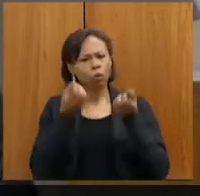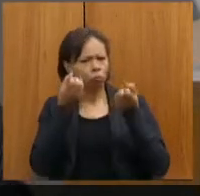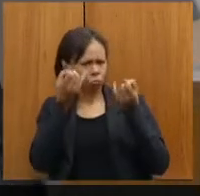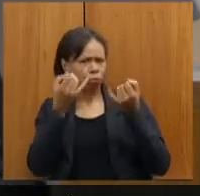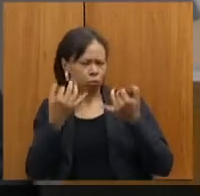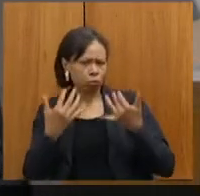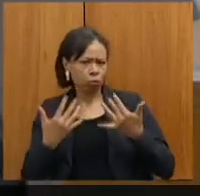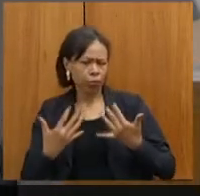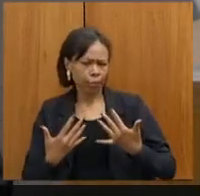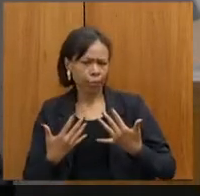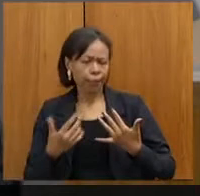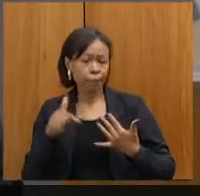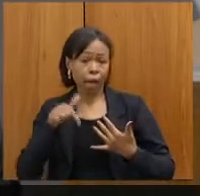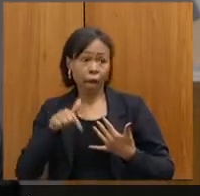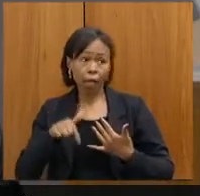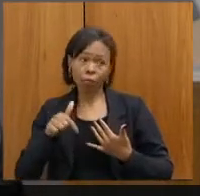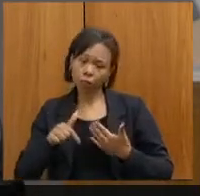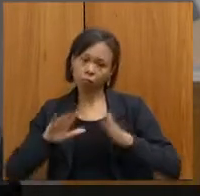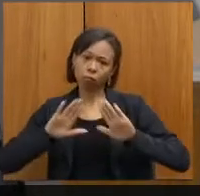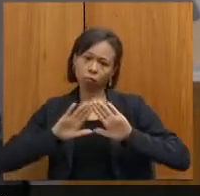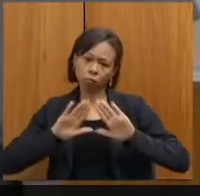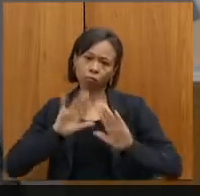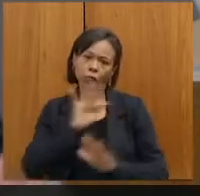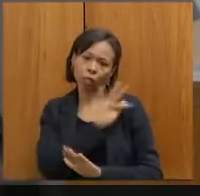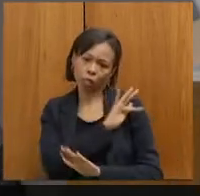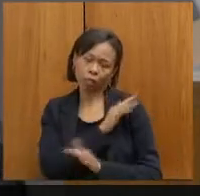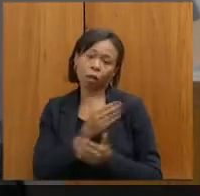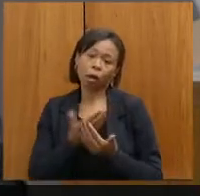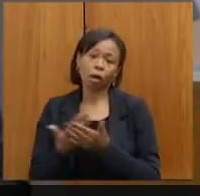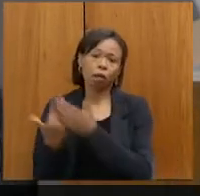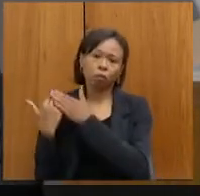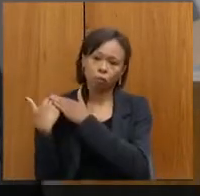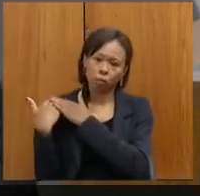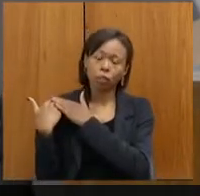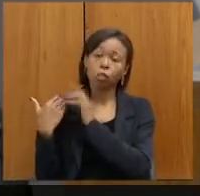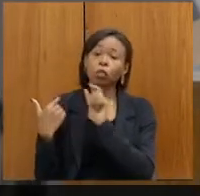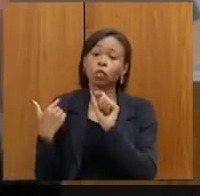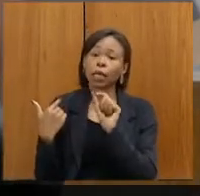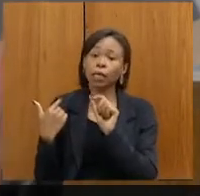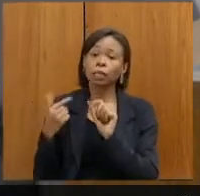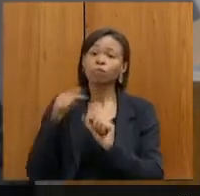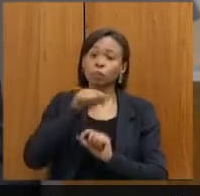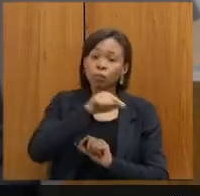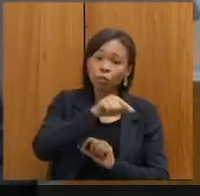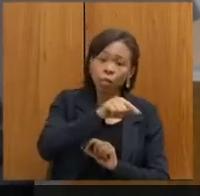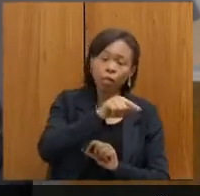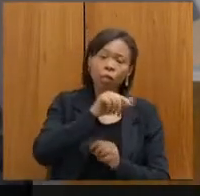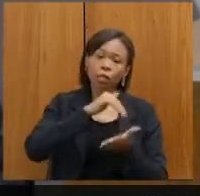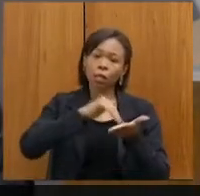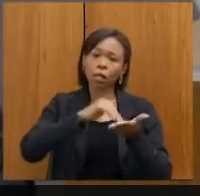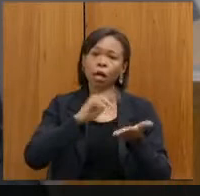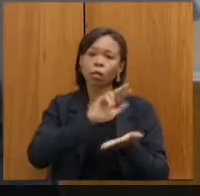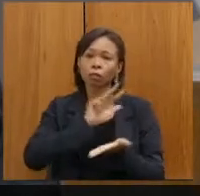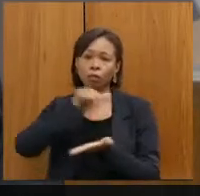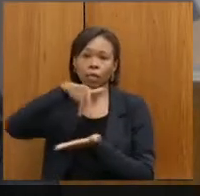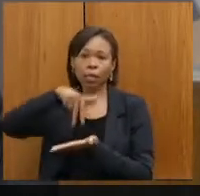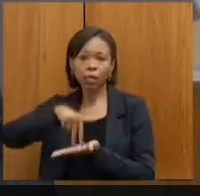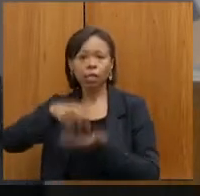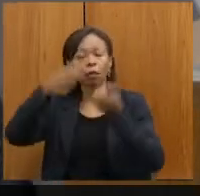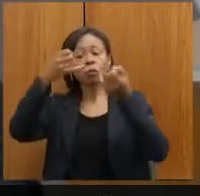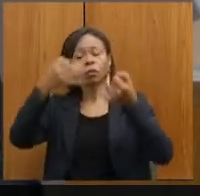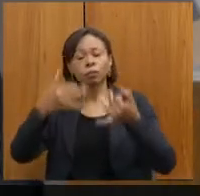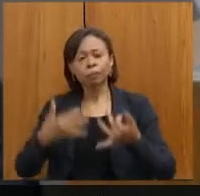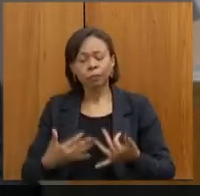aqui né Assembléia fiscaliza tem esse papel de trazer na secretaria e poder falar junto à população também